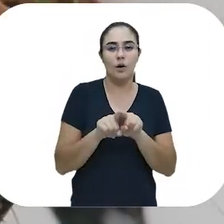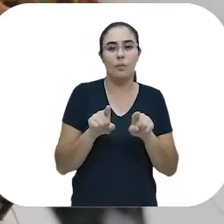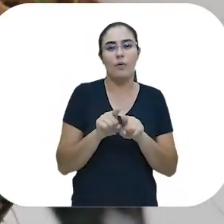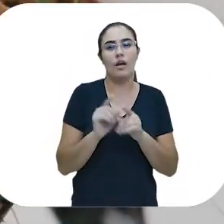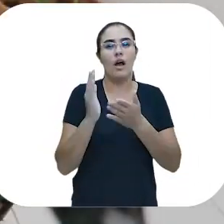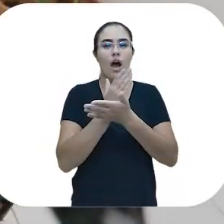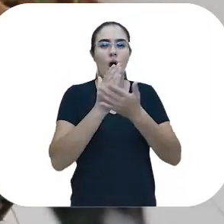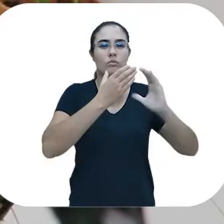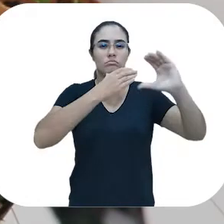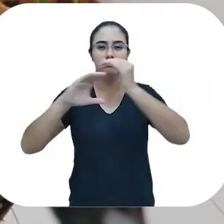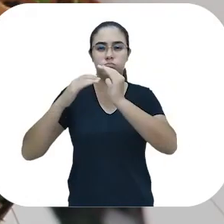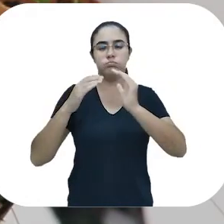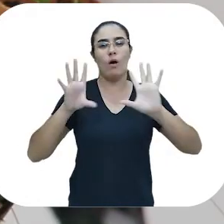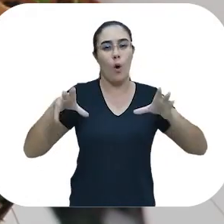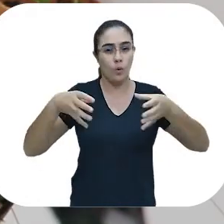também.